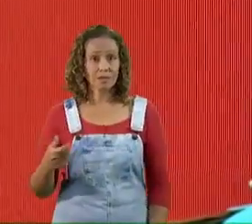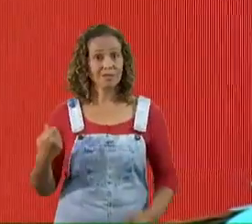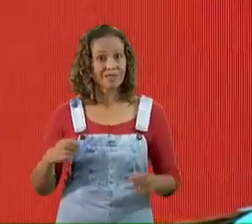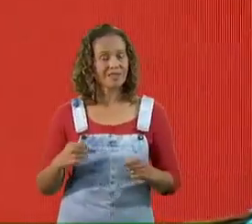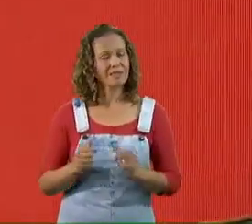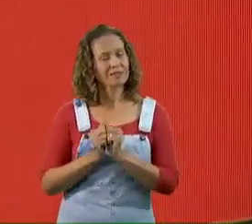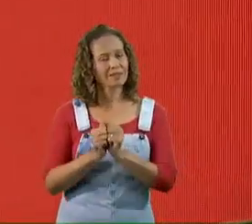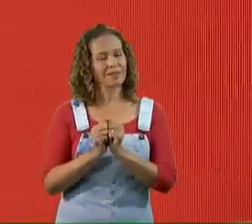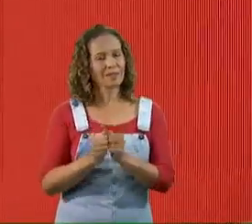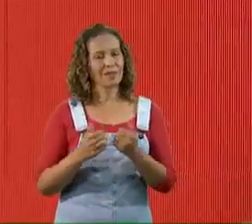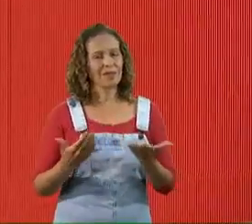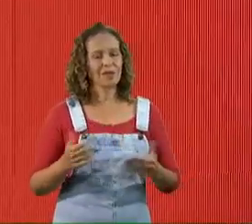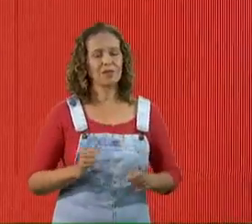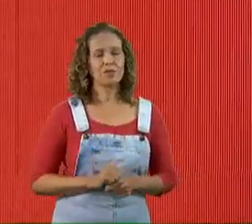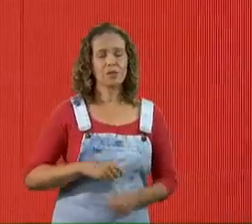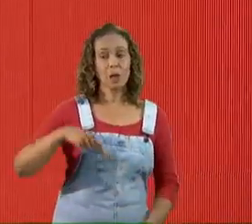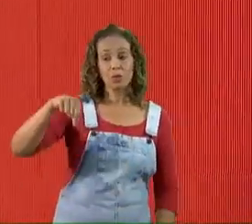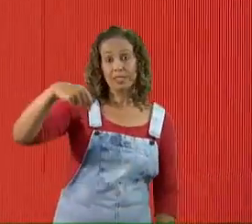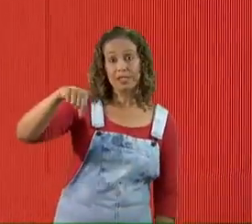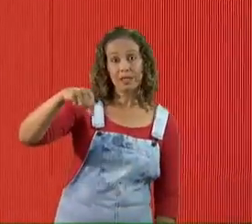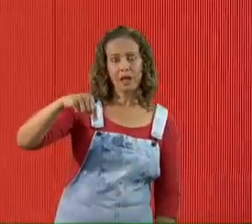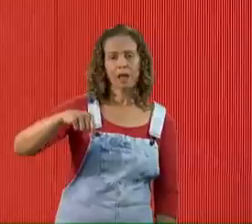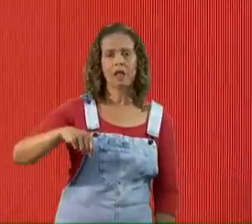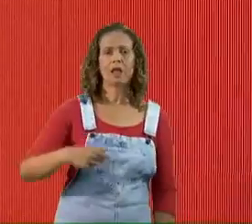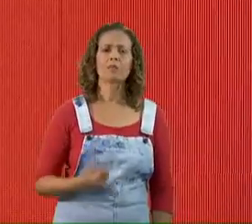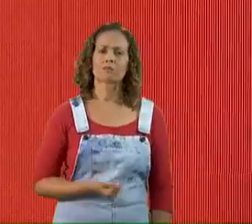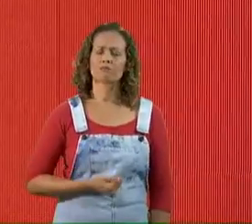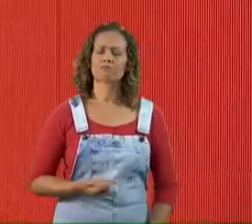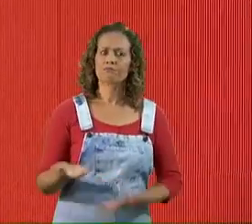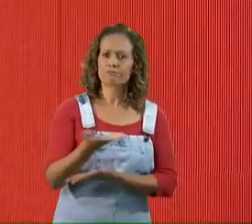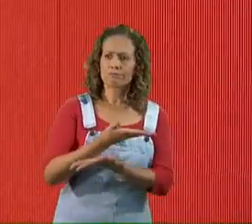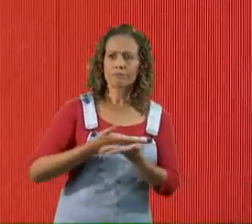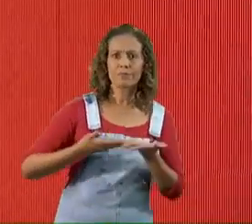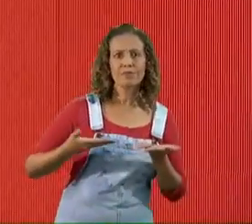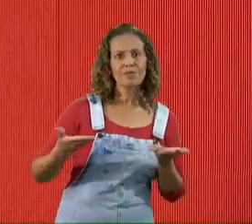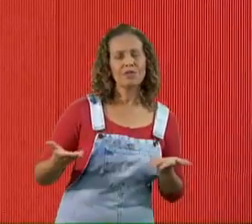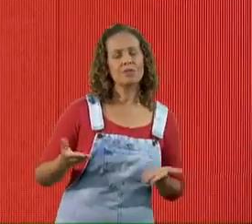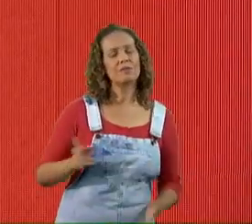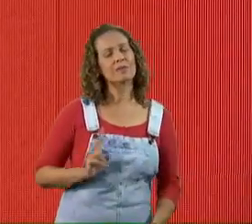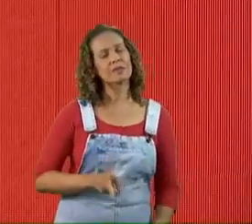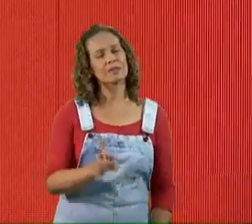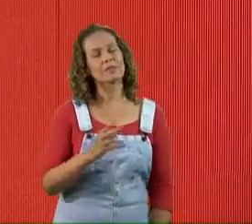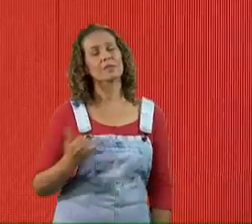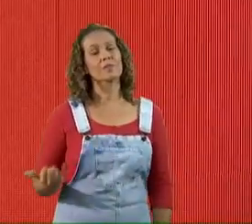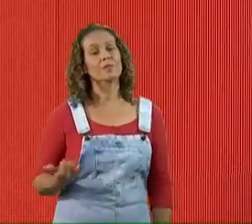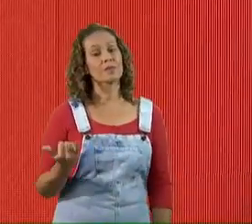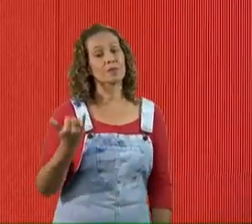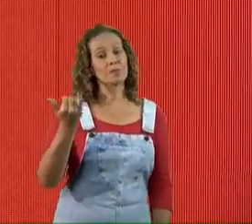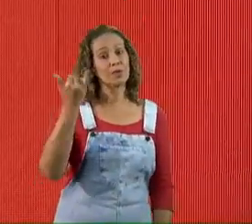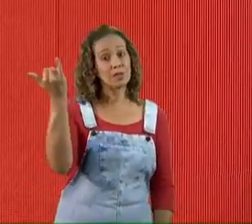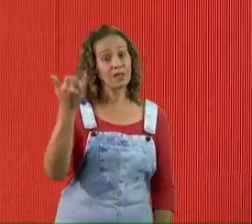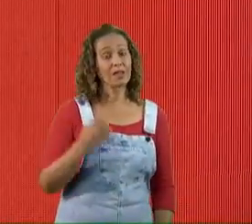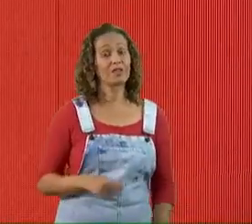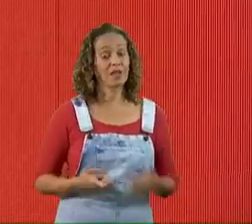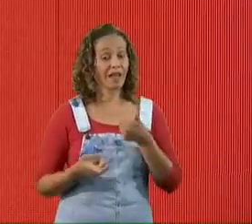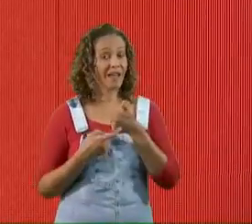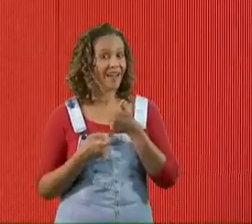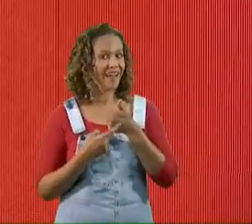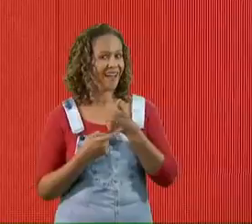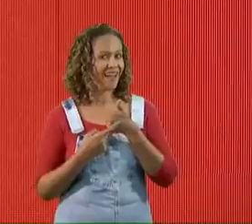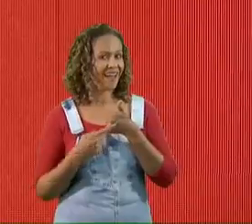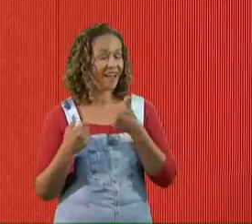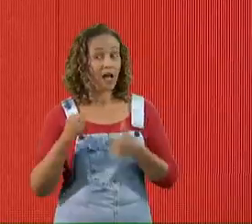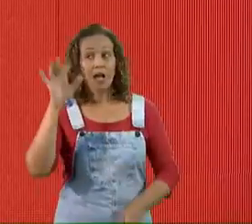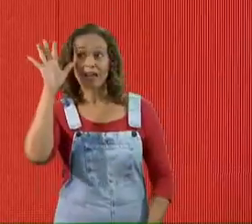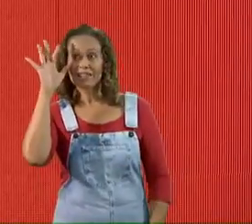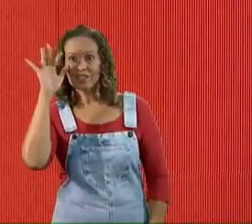deixe de compartilhar, apertar o sininho para receber todas as notificações. E sempre é muito importante, dê o seu like, viu? Viu, crianças? Assim que